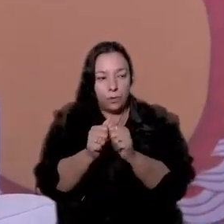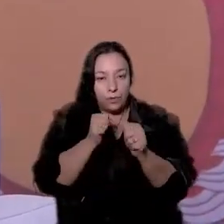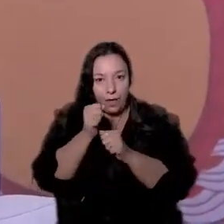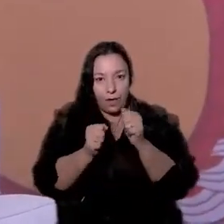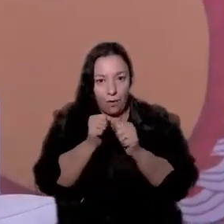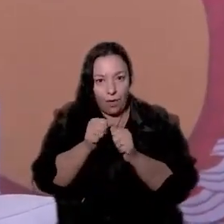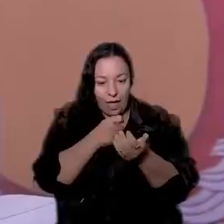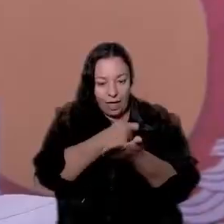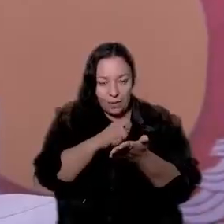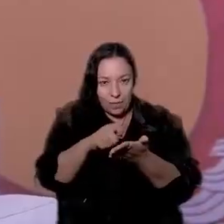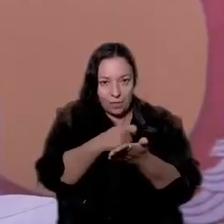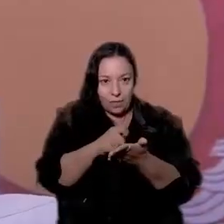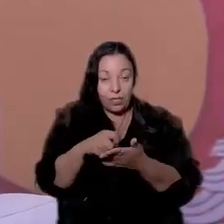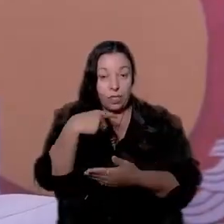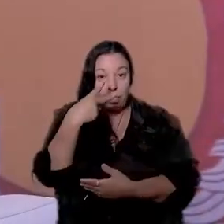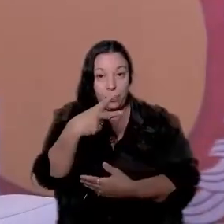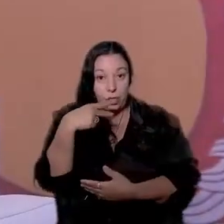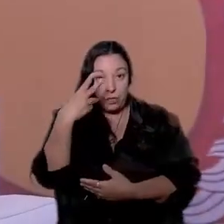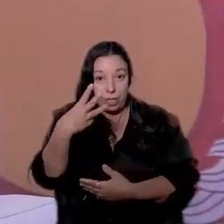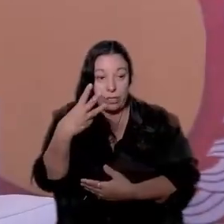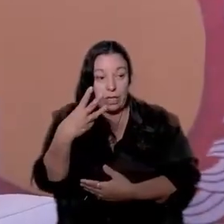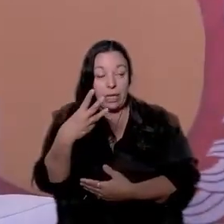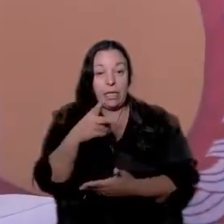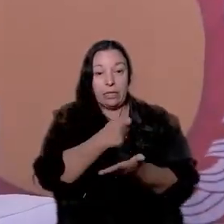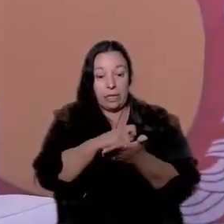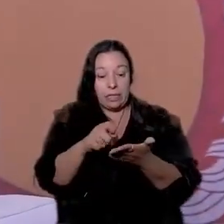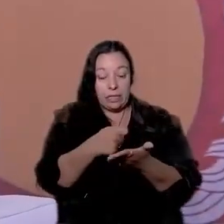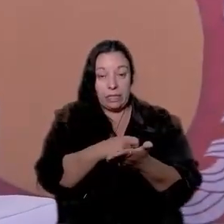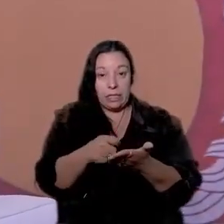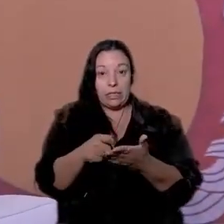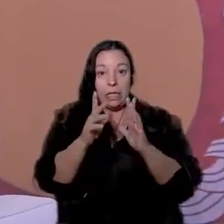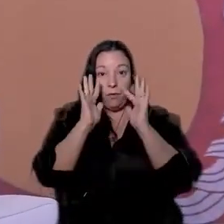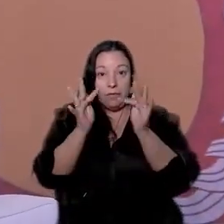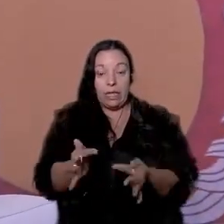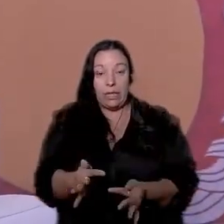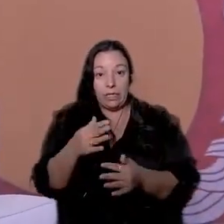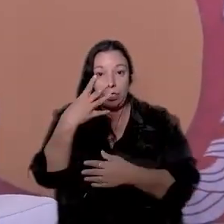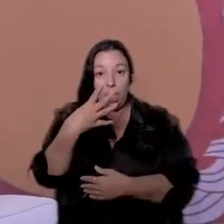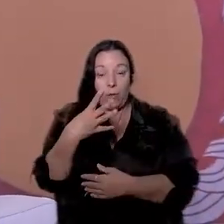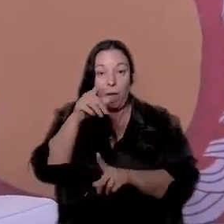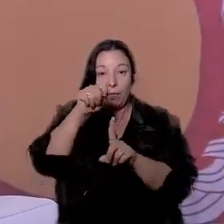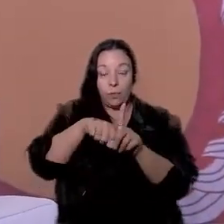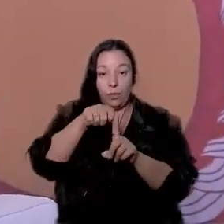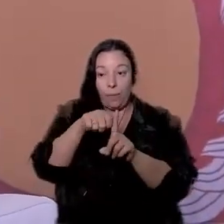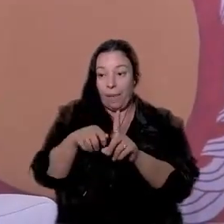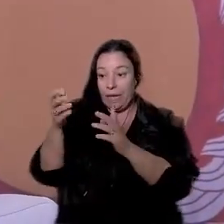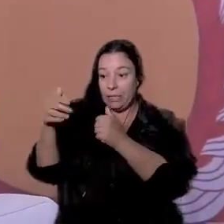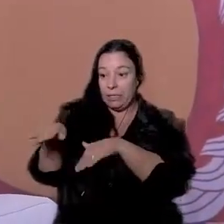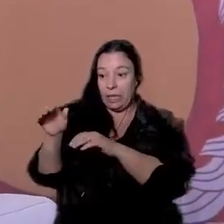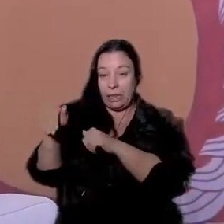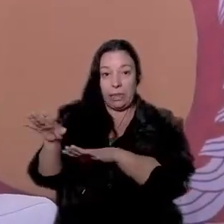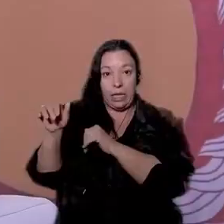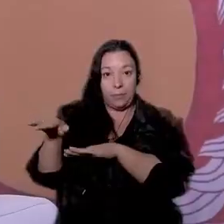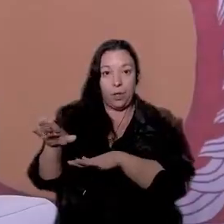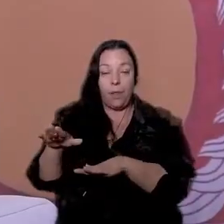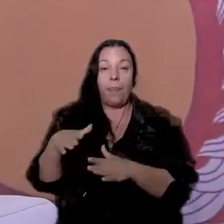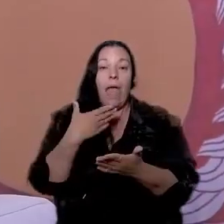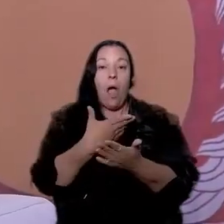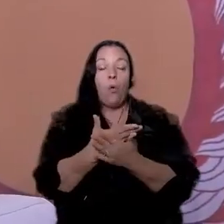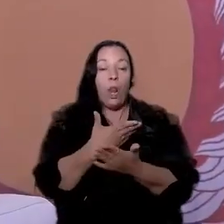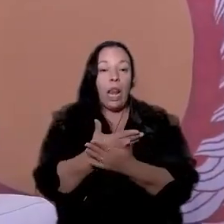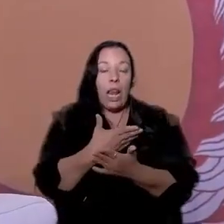para se inscrever, mas vamos dar no dia 2 e no dia 3. A inscrição termina no dia 4 de setembro. Nós vamos fazer aulões de